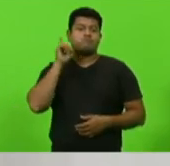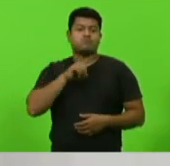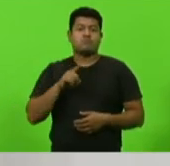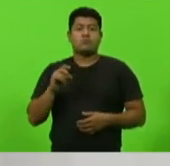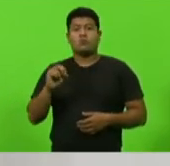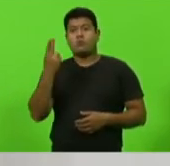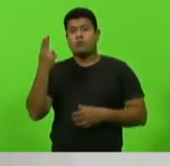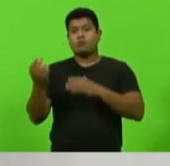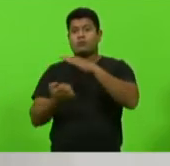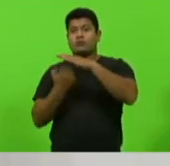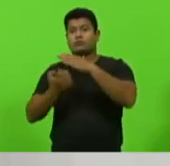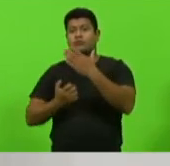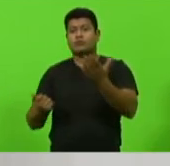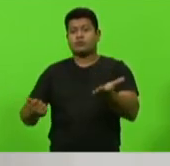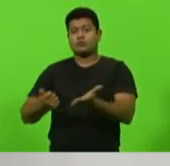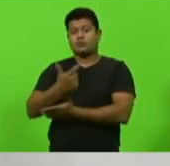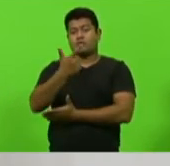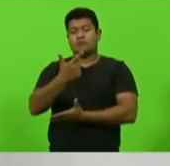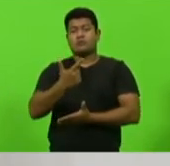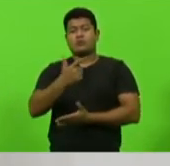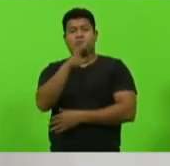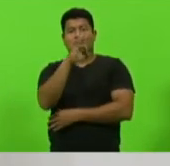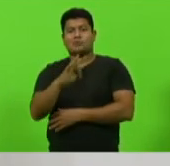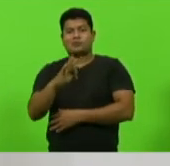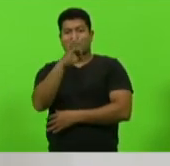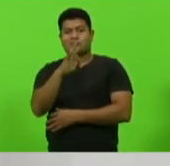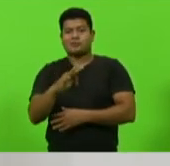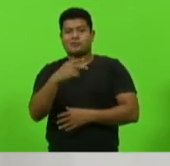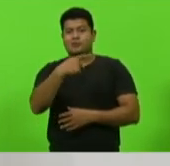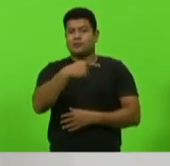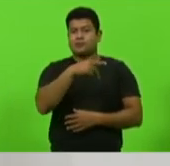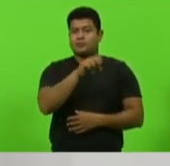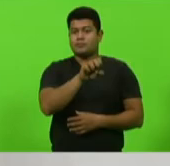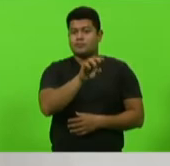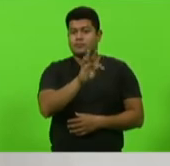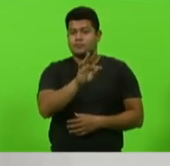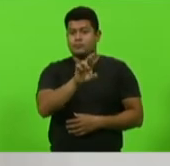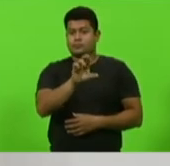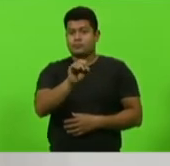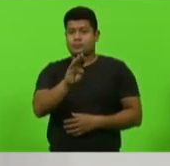comprou parte da Petrobras, do nosso petróleo, né, que,